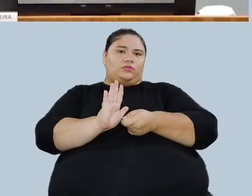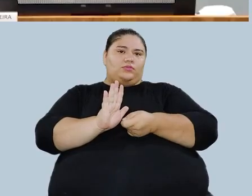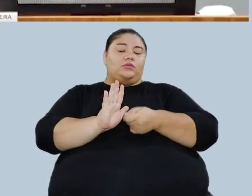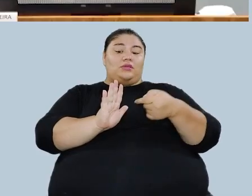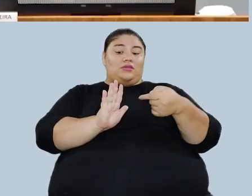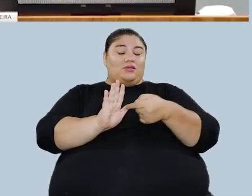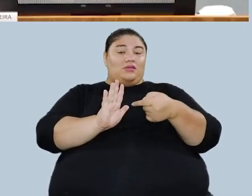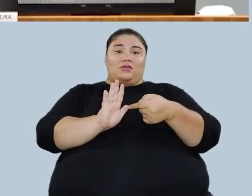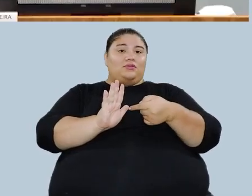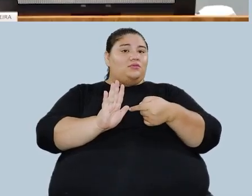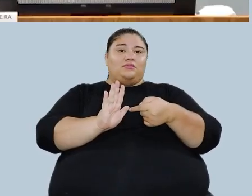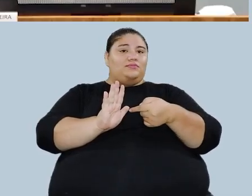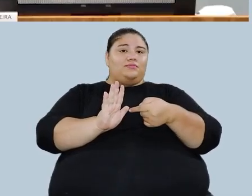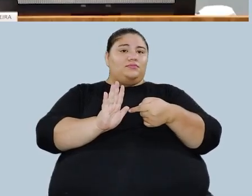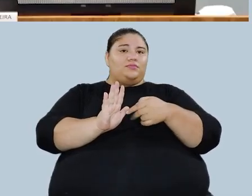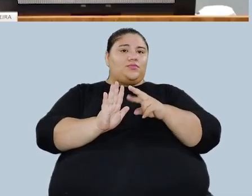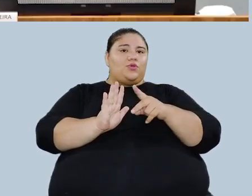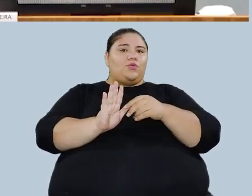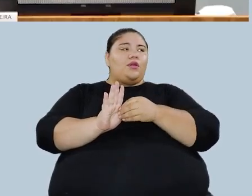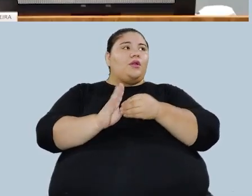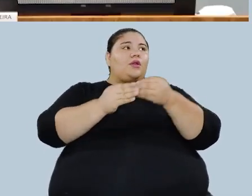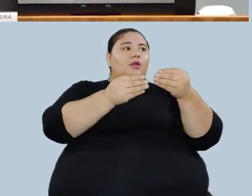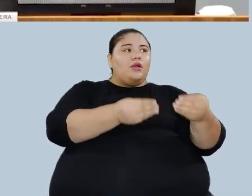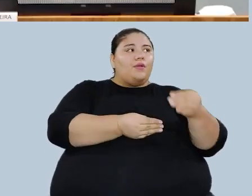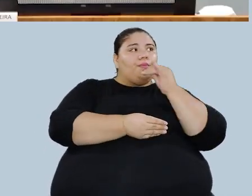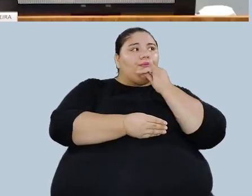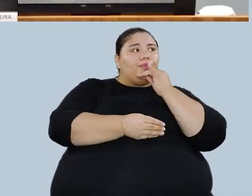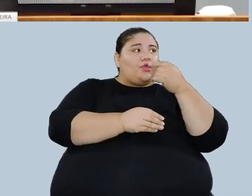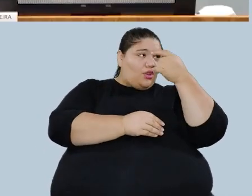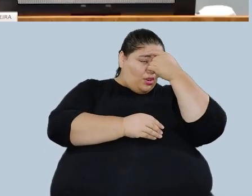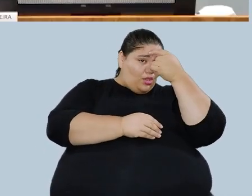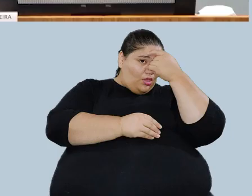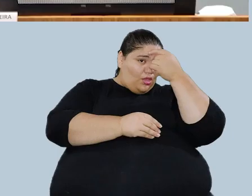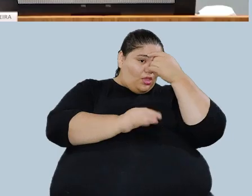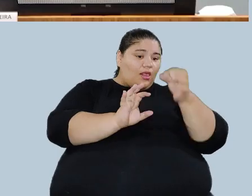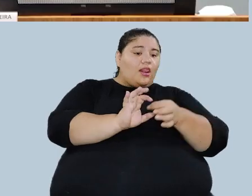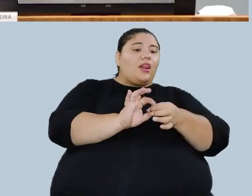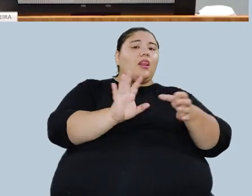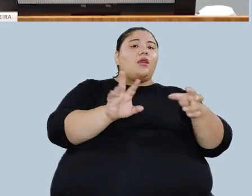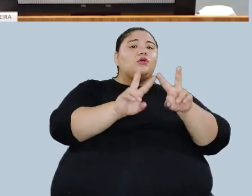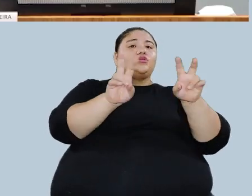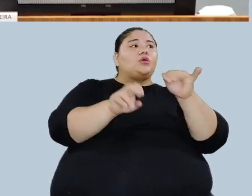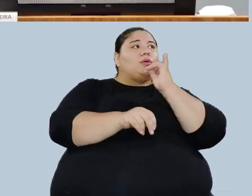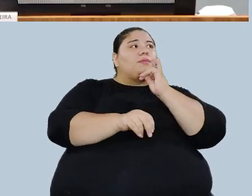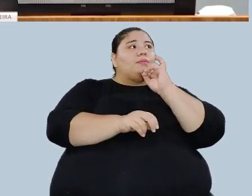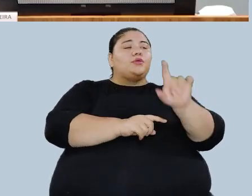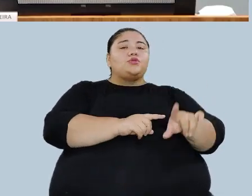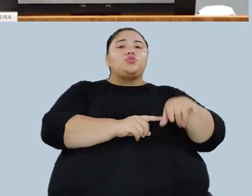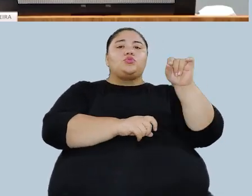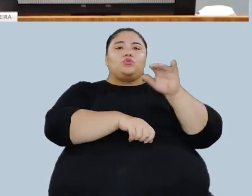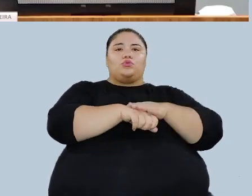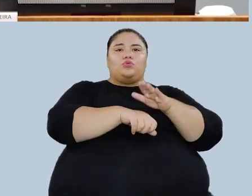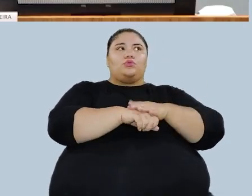não serão levadas a cabo dentro de uma lógica de liberdade sobre as escolhas do